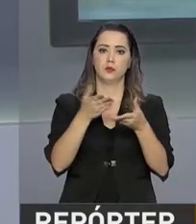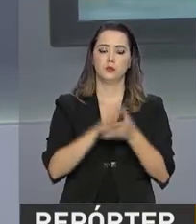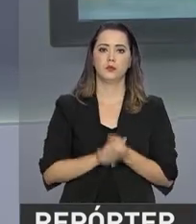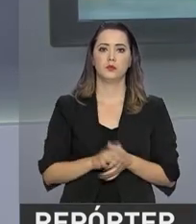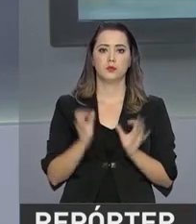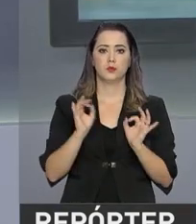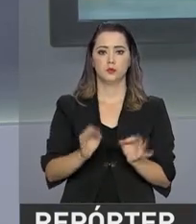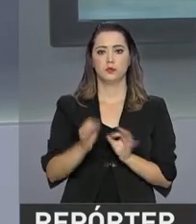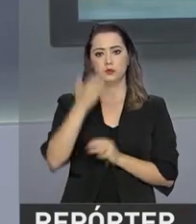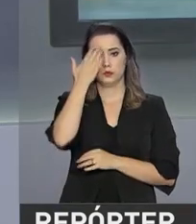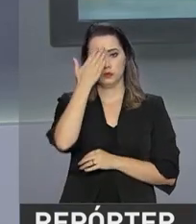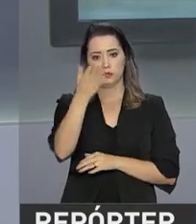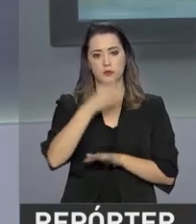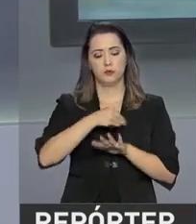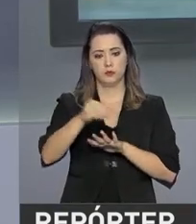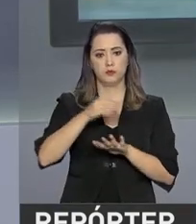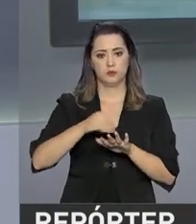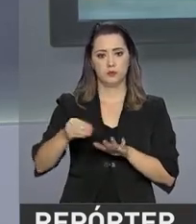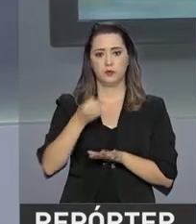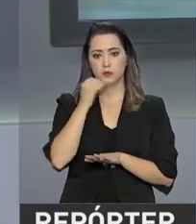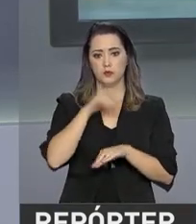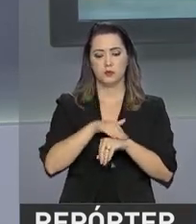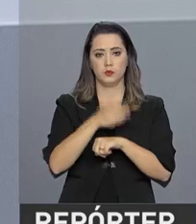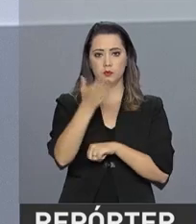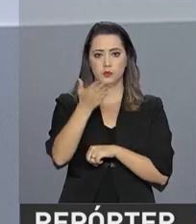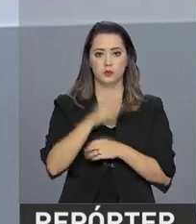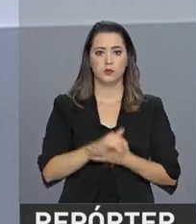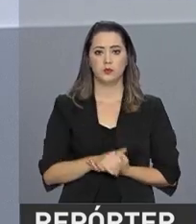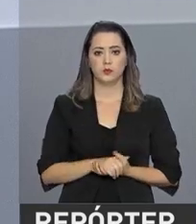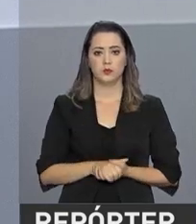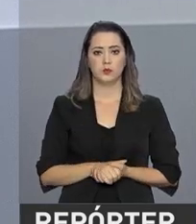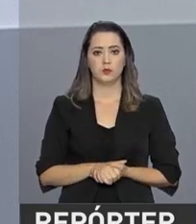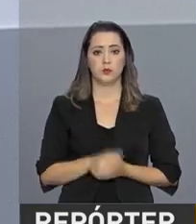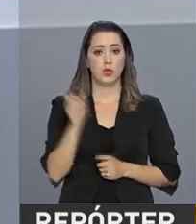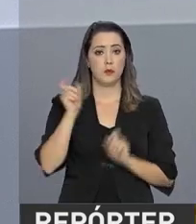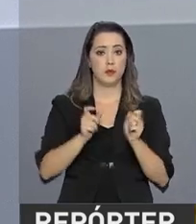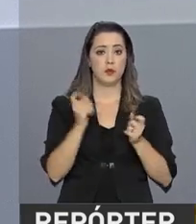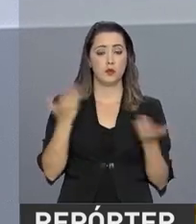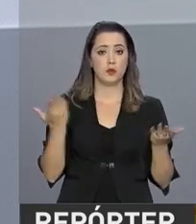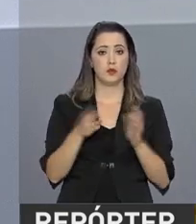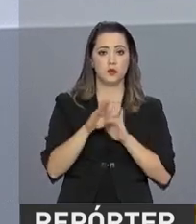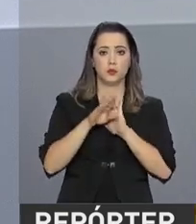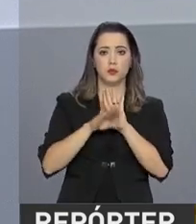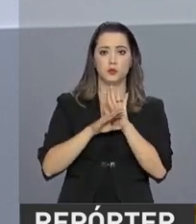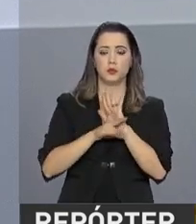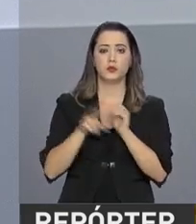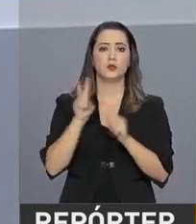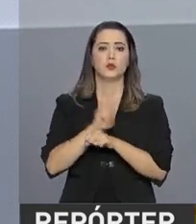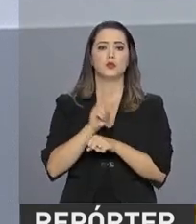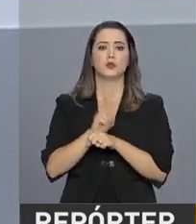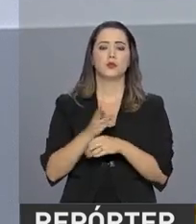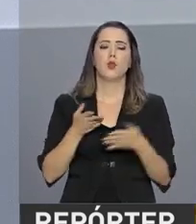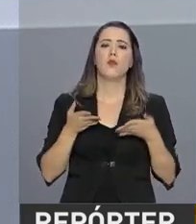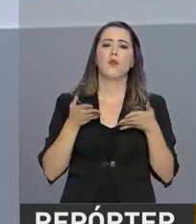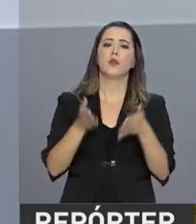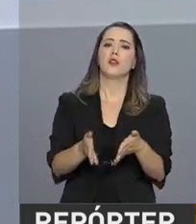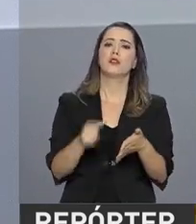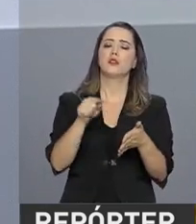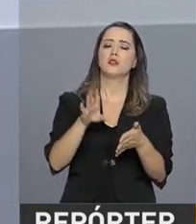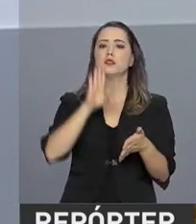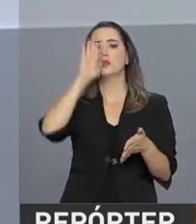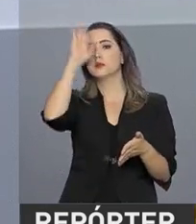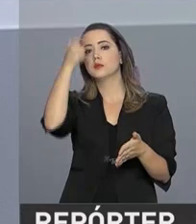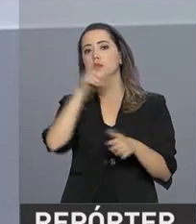acerto pablo obrigado pelas informações boa noite aí pessoas incluídas em programas de proteção vão ter acesso prioritário